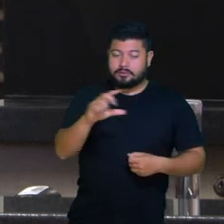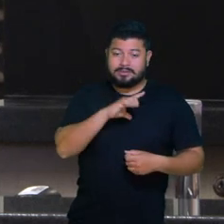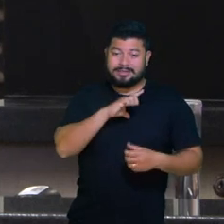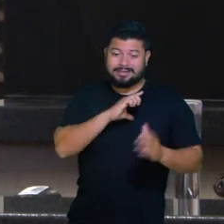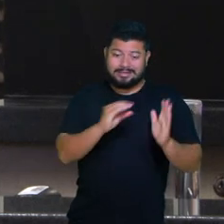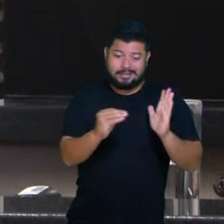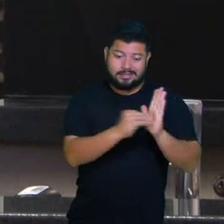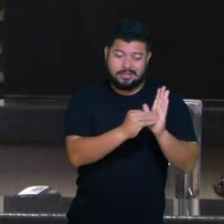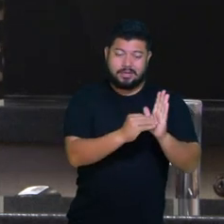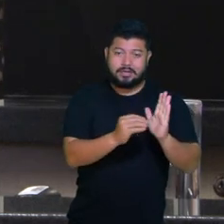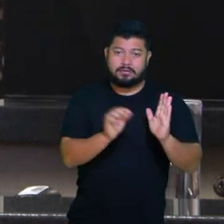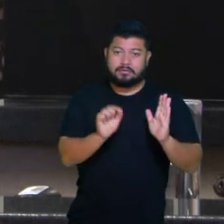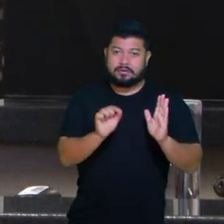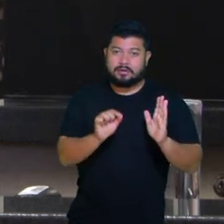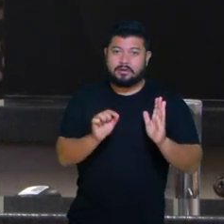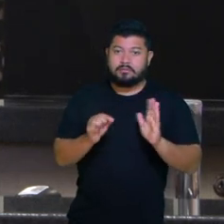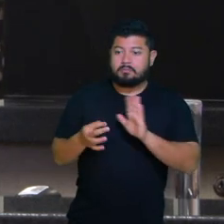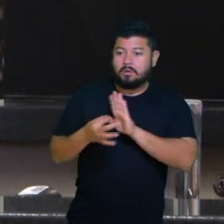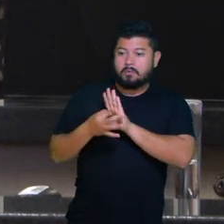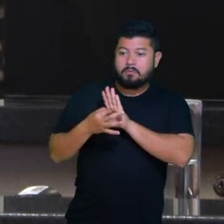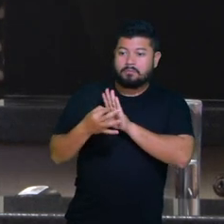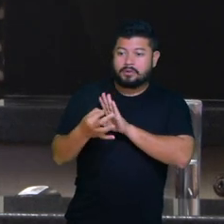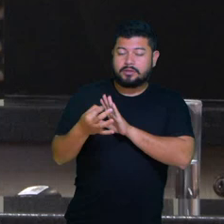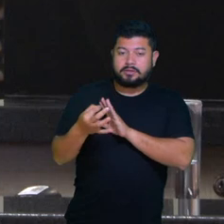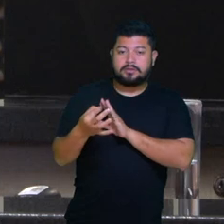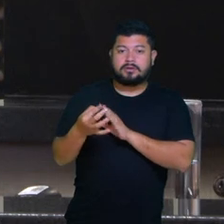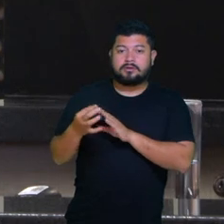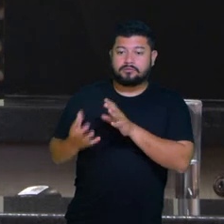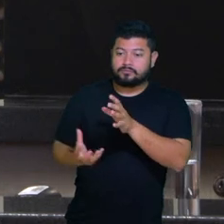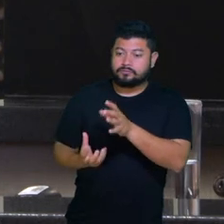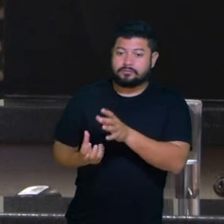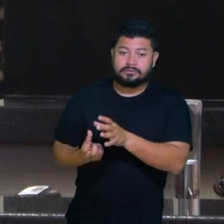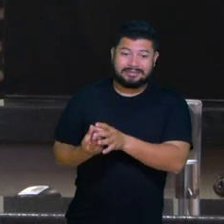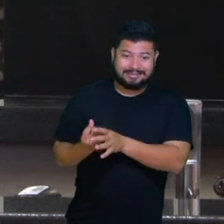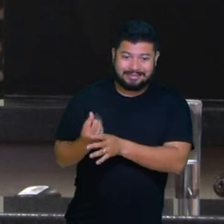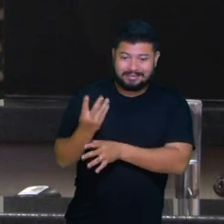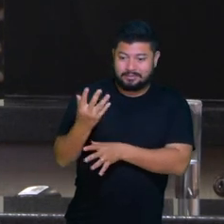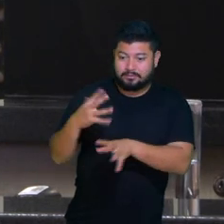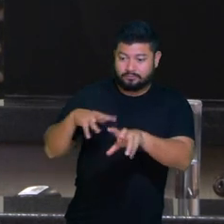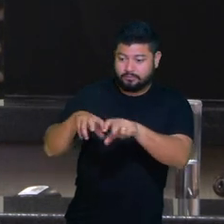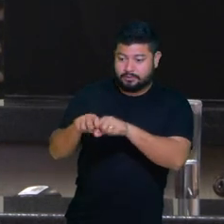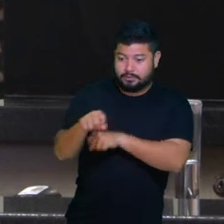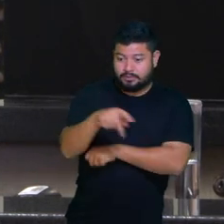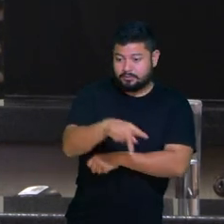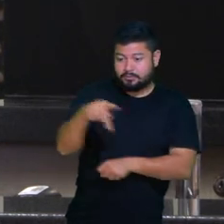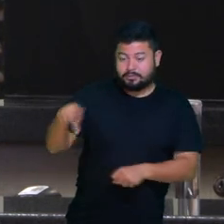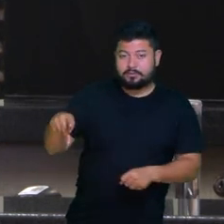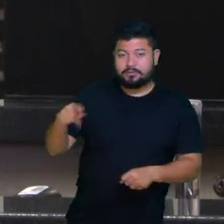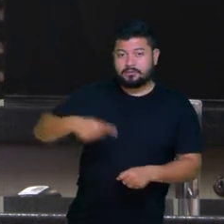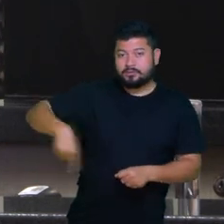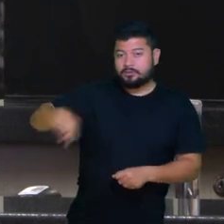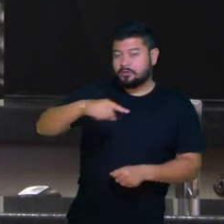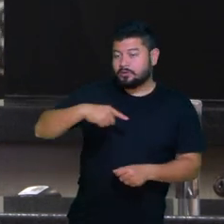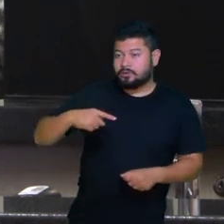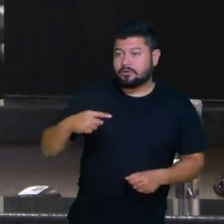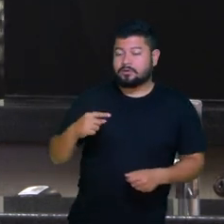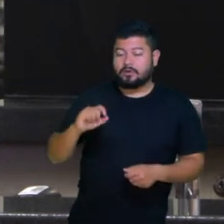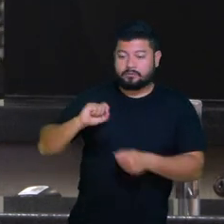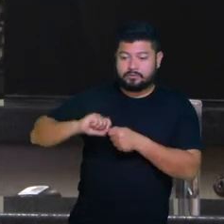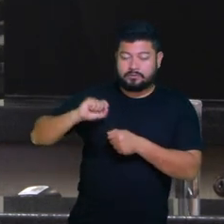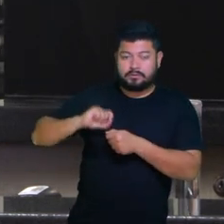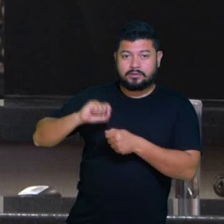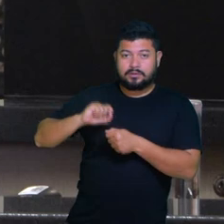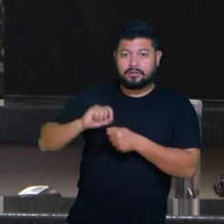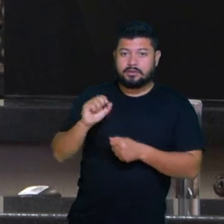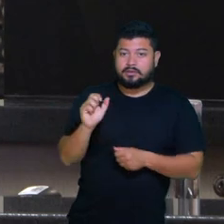concepção de formação de de professores que nós eh construímos na anfope está lá